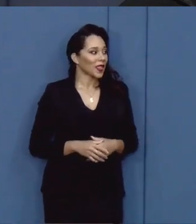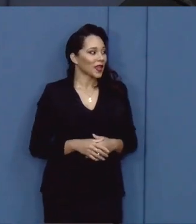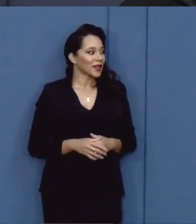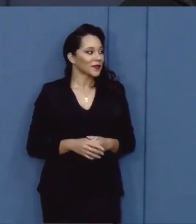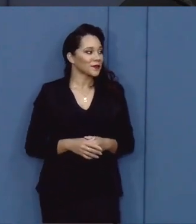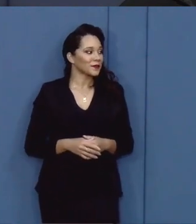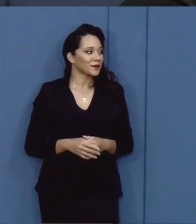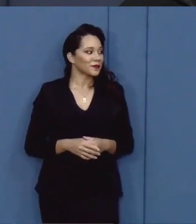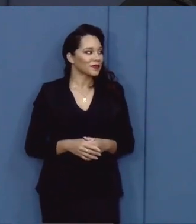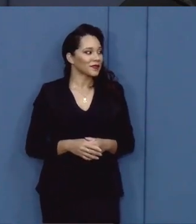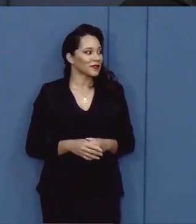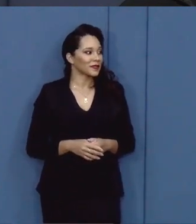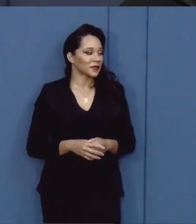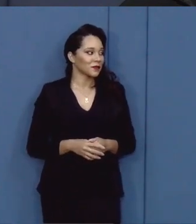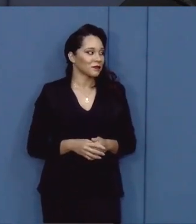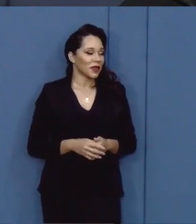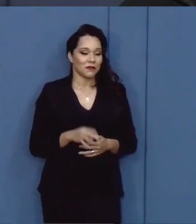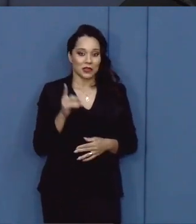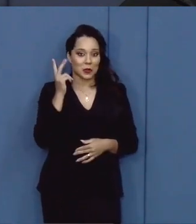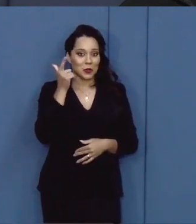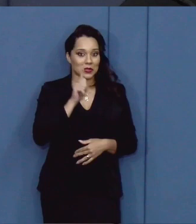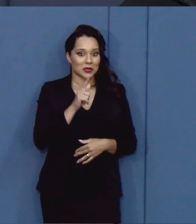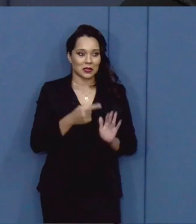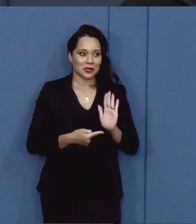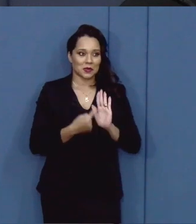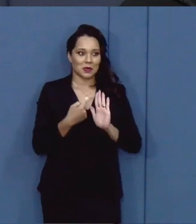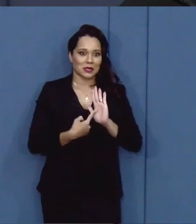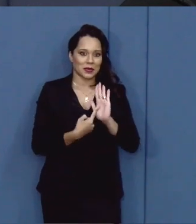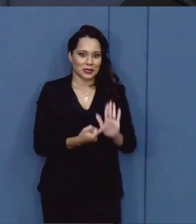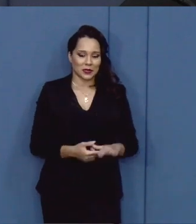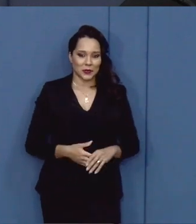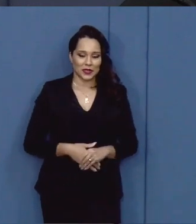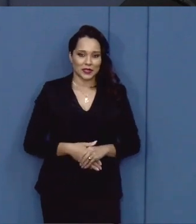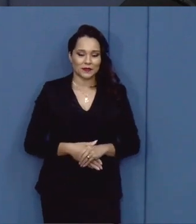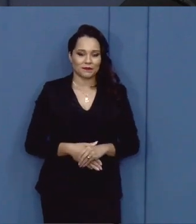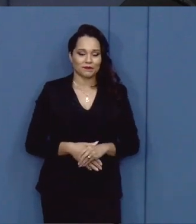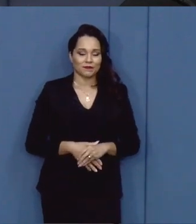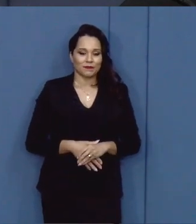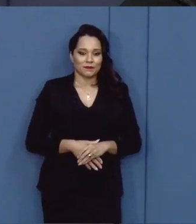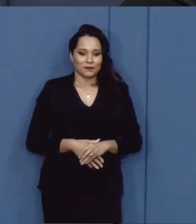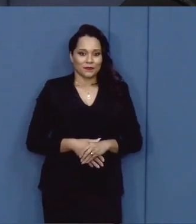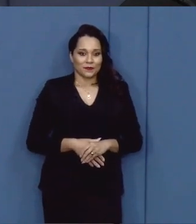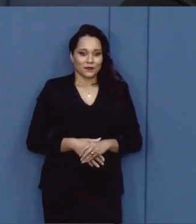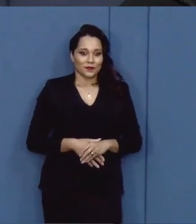desde as primeiras apresentações, uma das